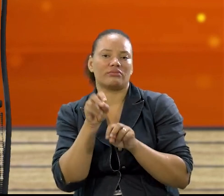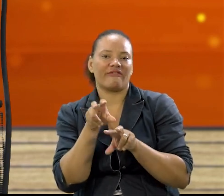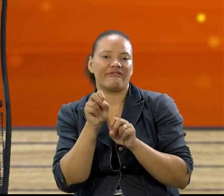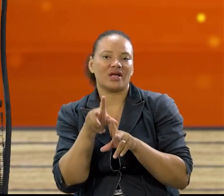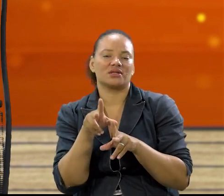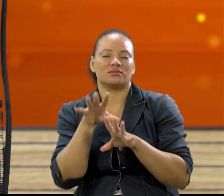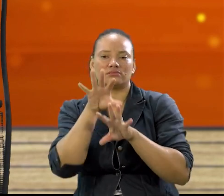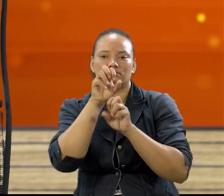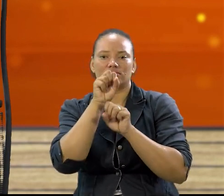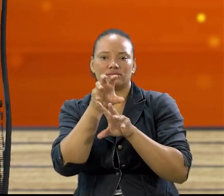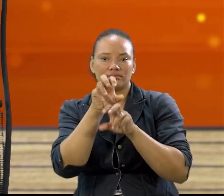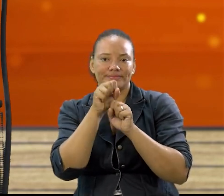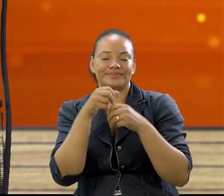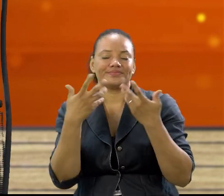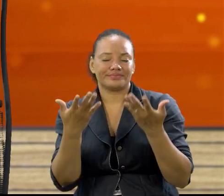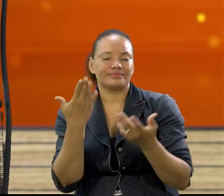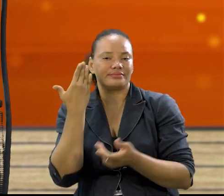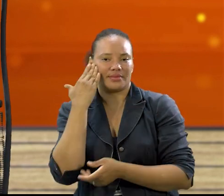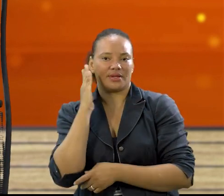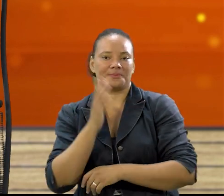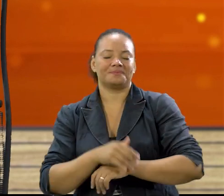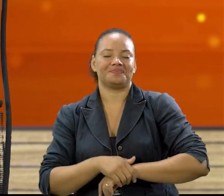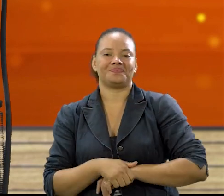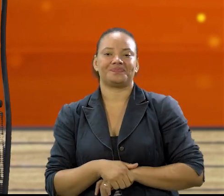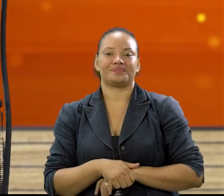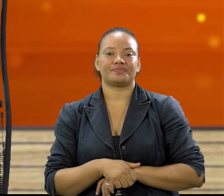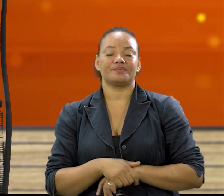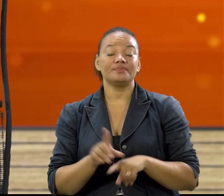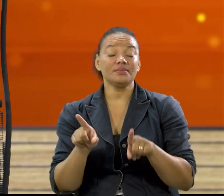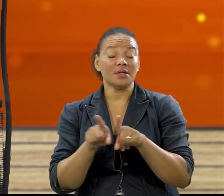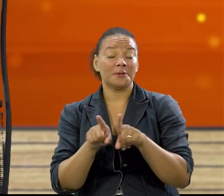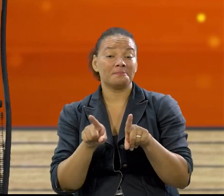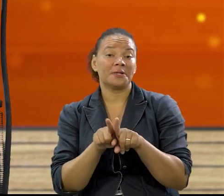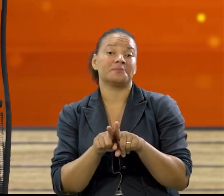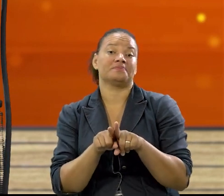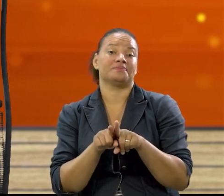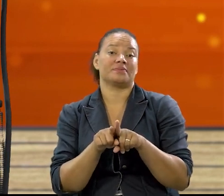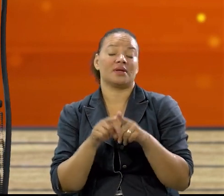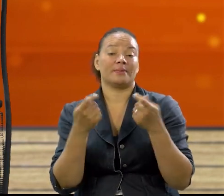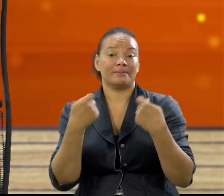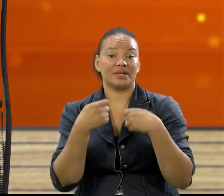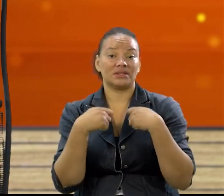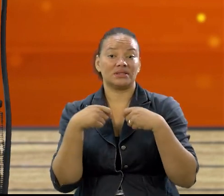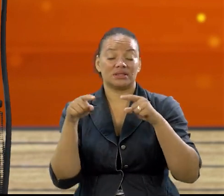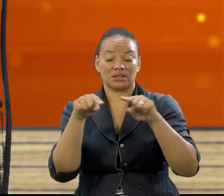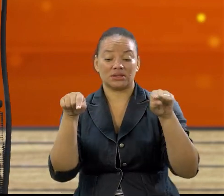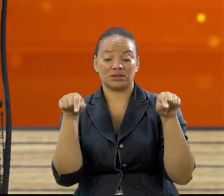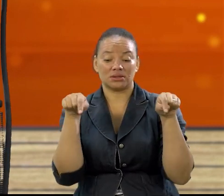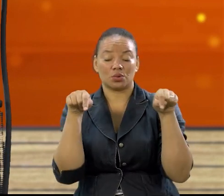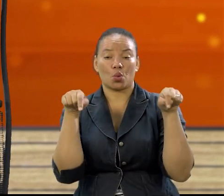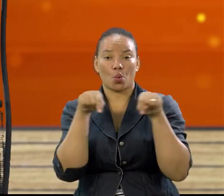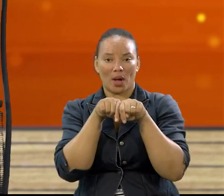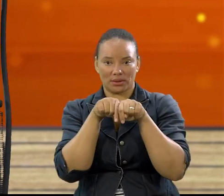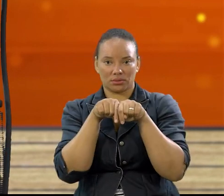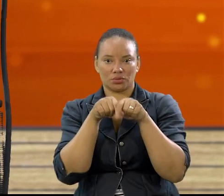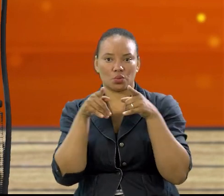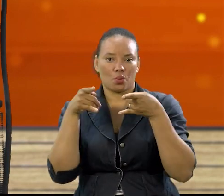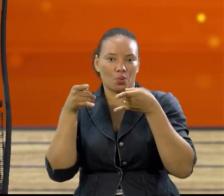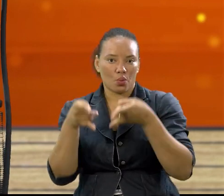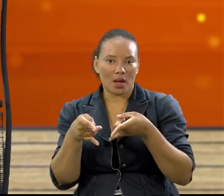respiratórias né e assim e tentem manter dentro do ambiente de quarto